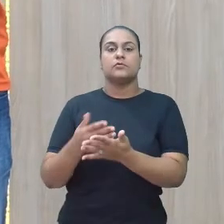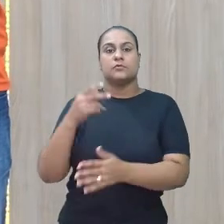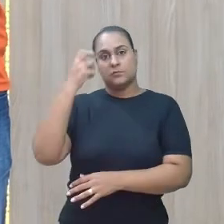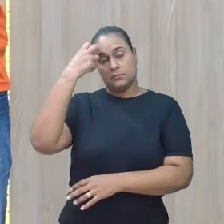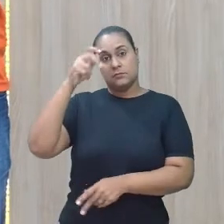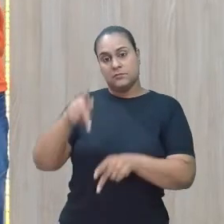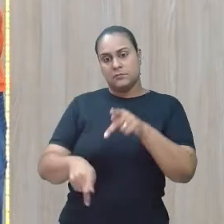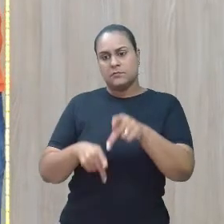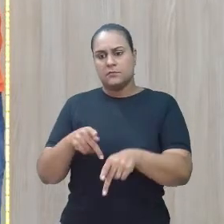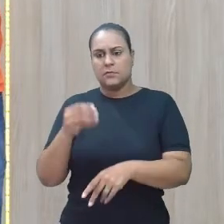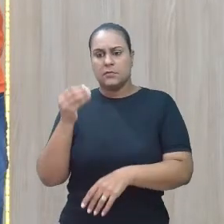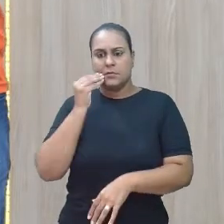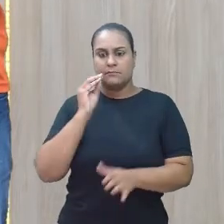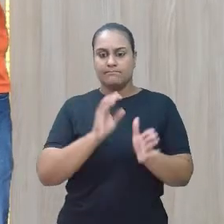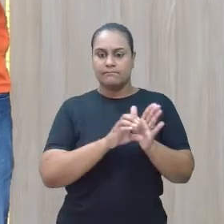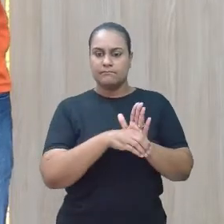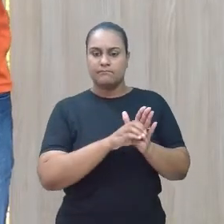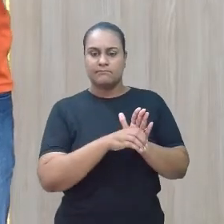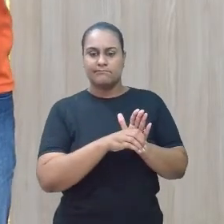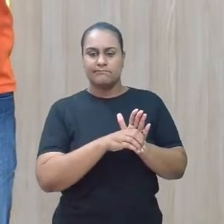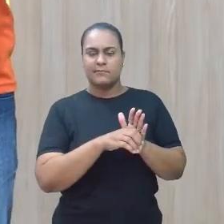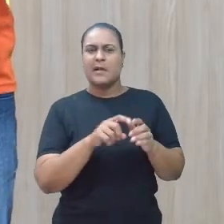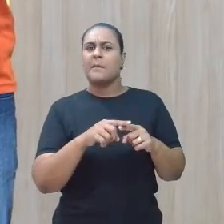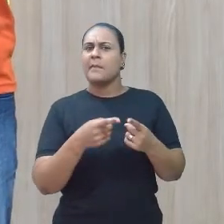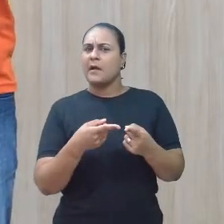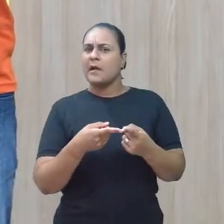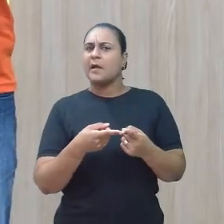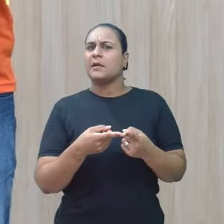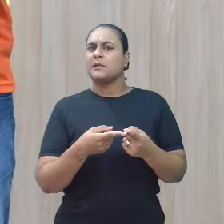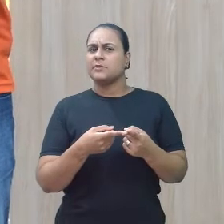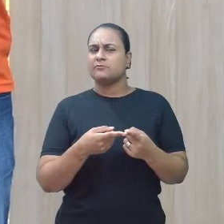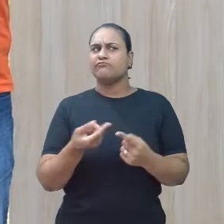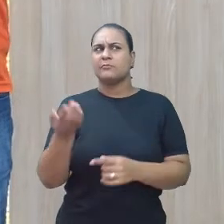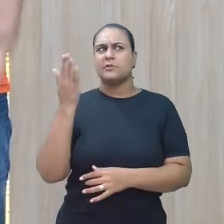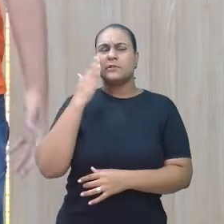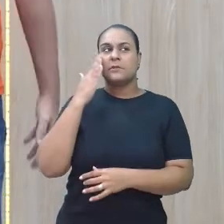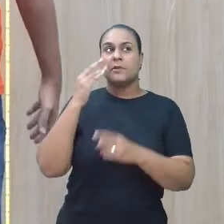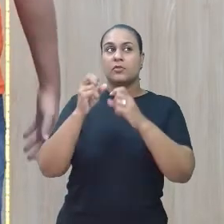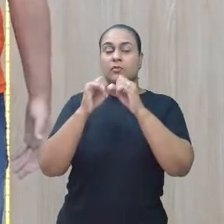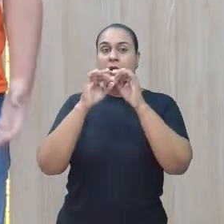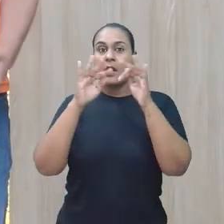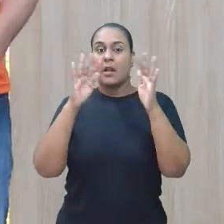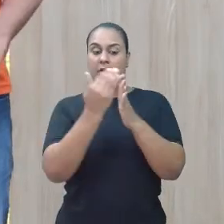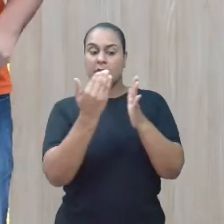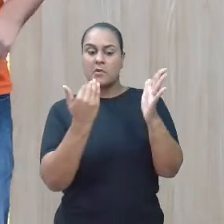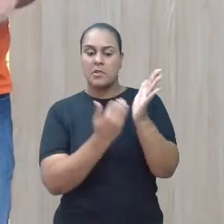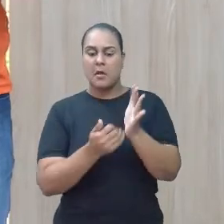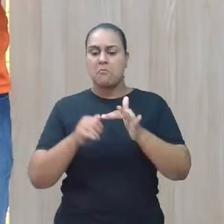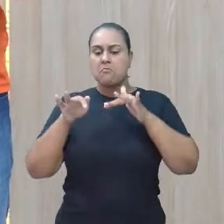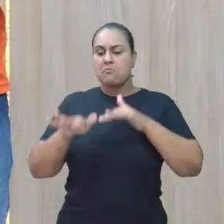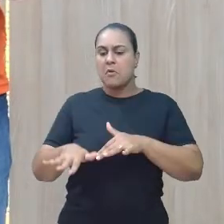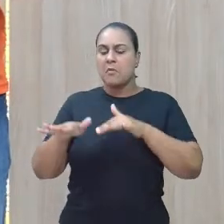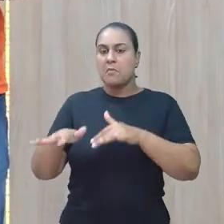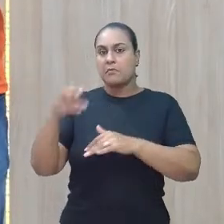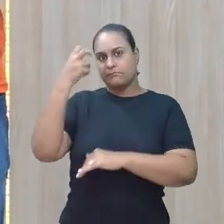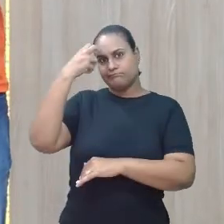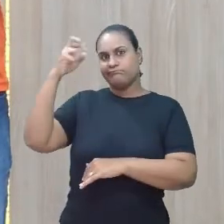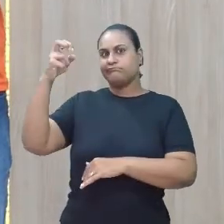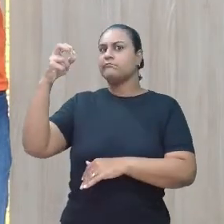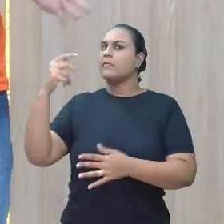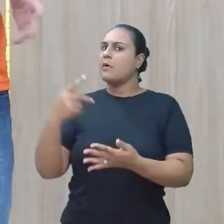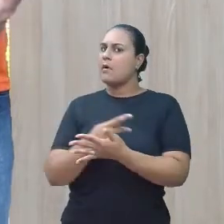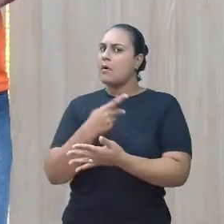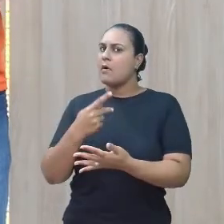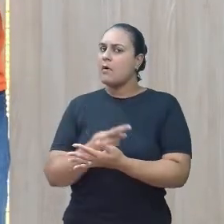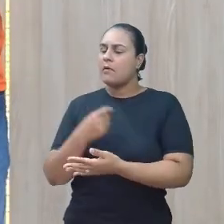de conceituar, mas também, claro, essa noção de inferiorizar essas manifestações culturais, o que foi um erro que, ao